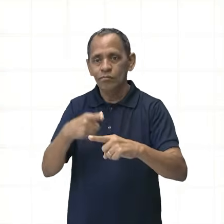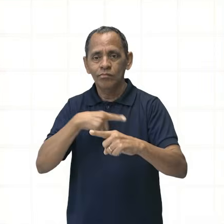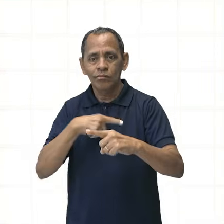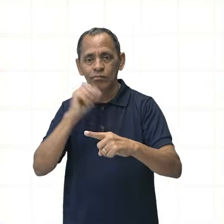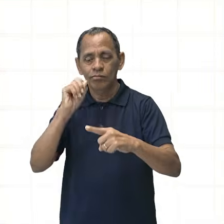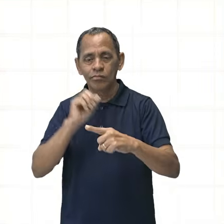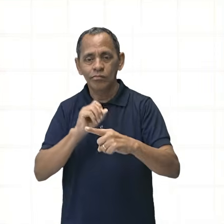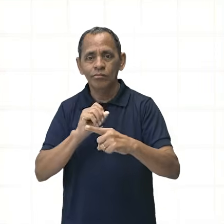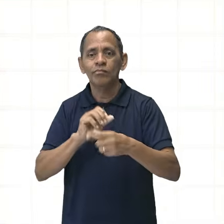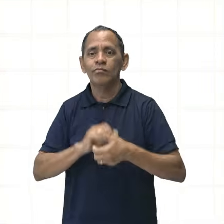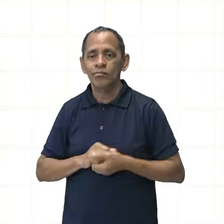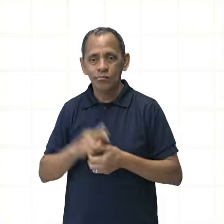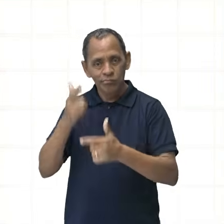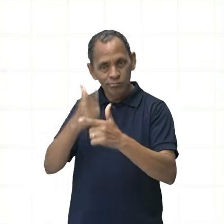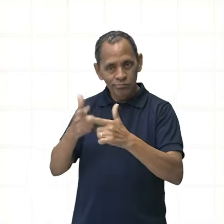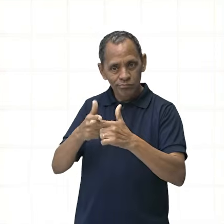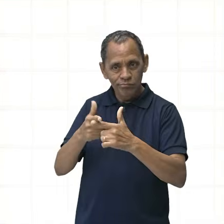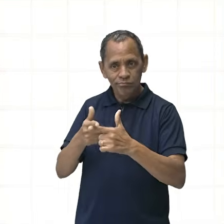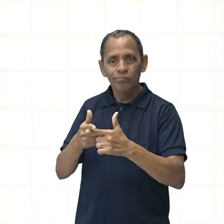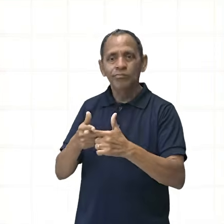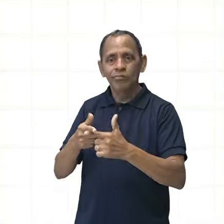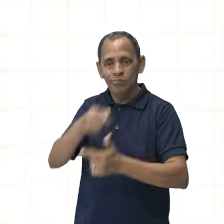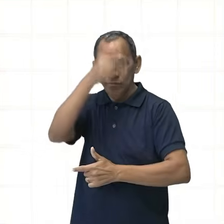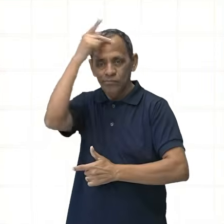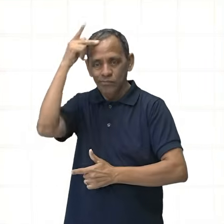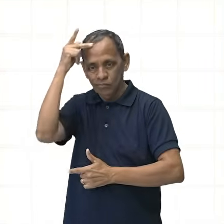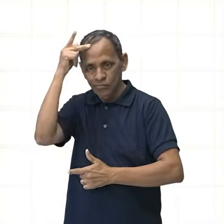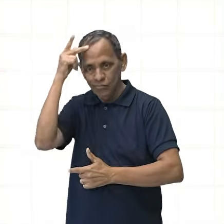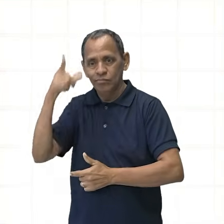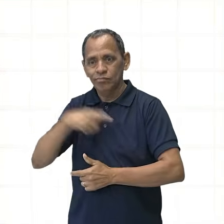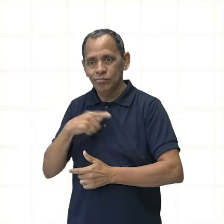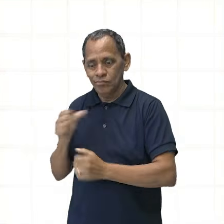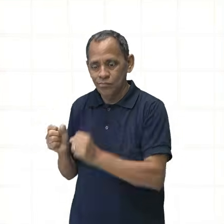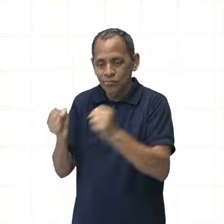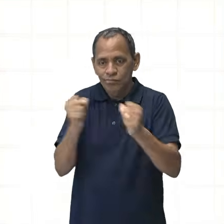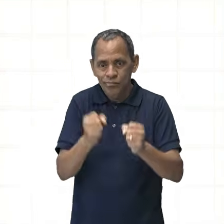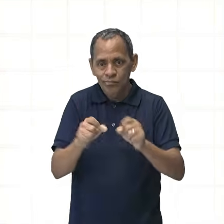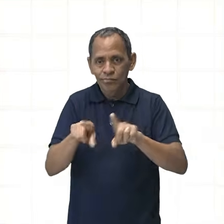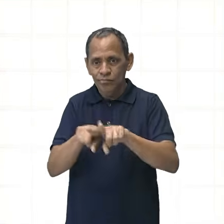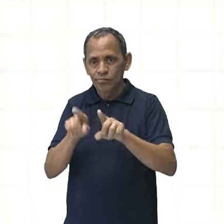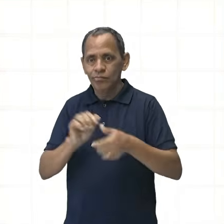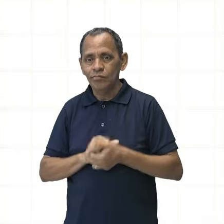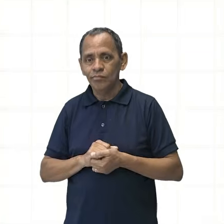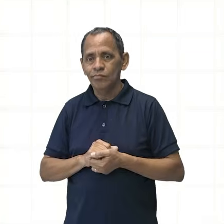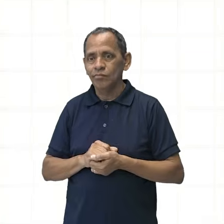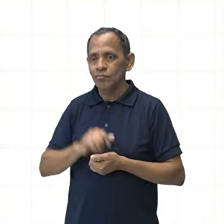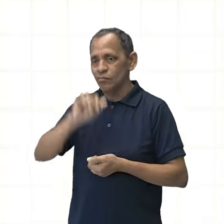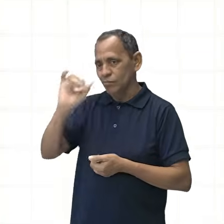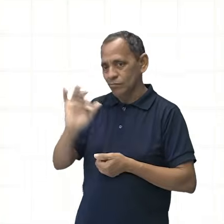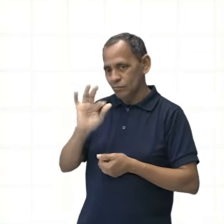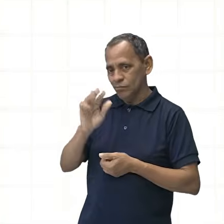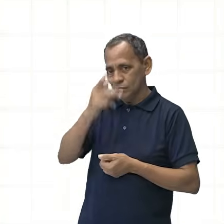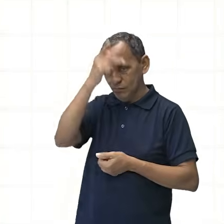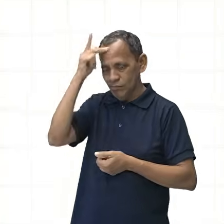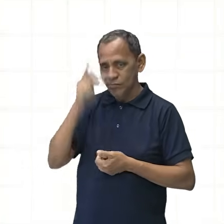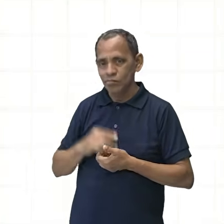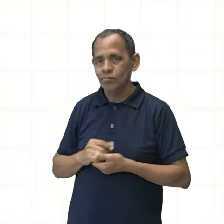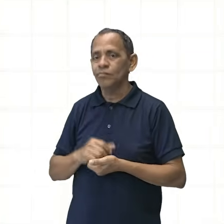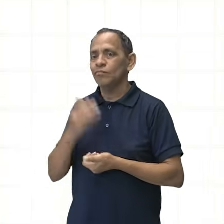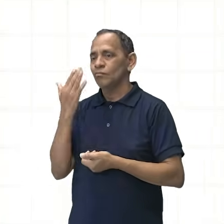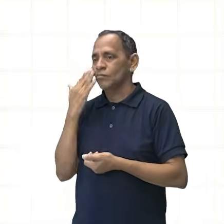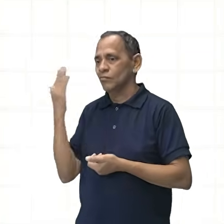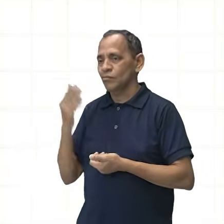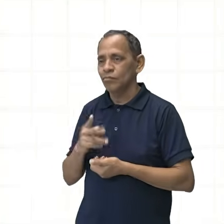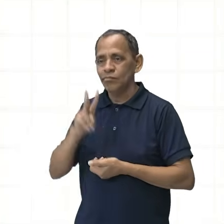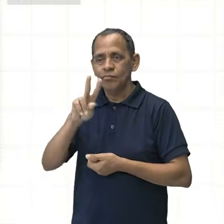sendo restritas da sua expressão artística, porque acabam ali sendo um incômodo para quem está